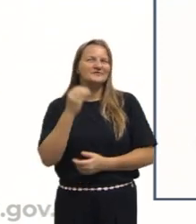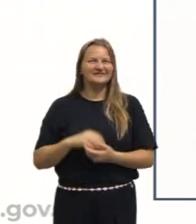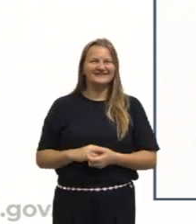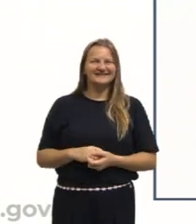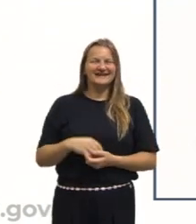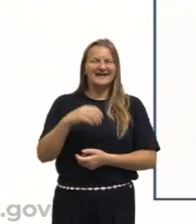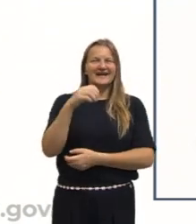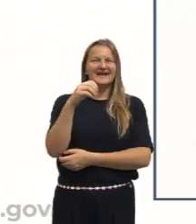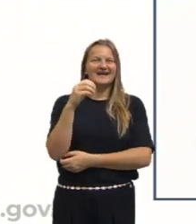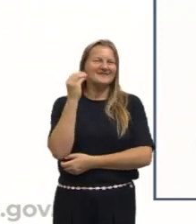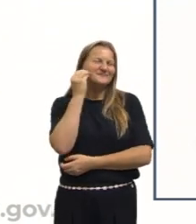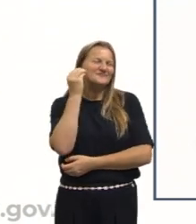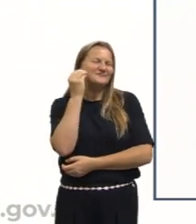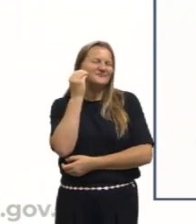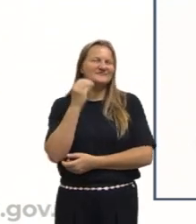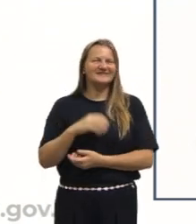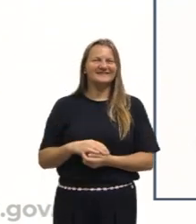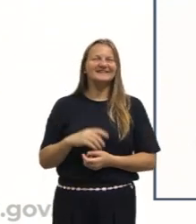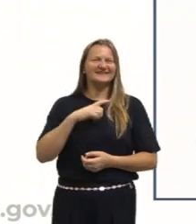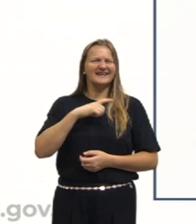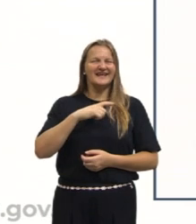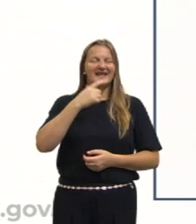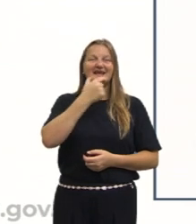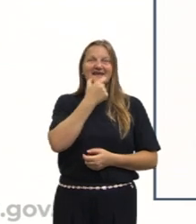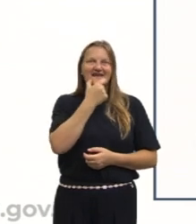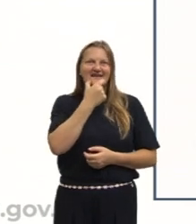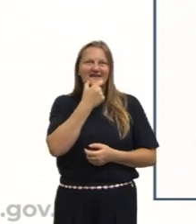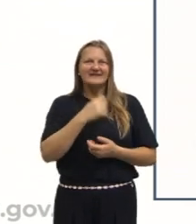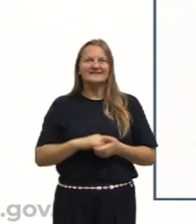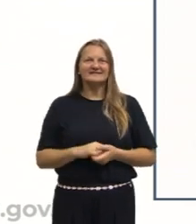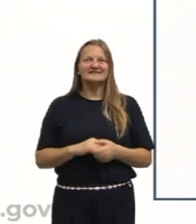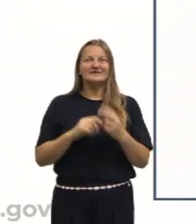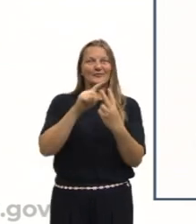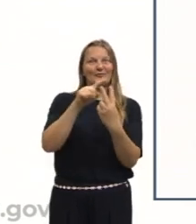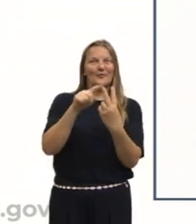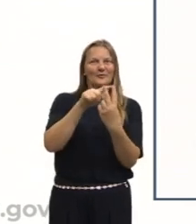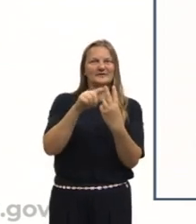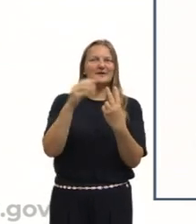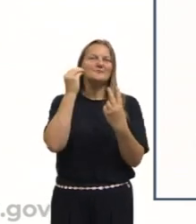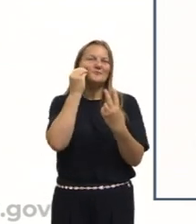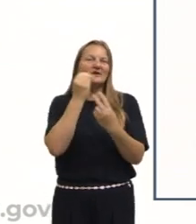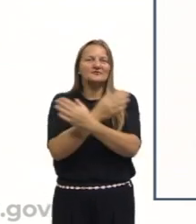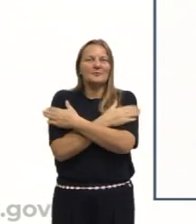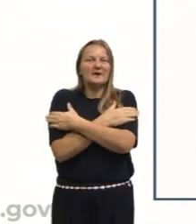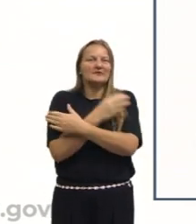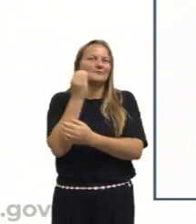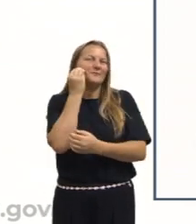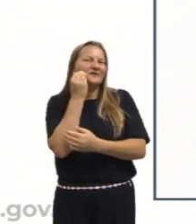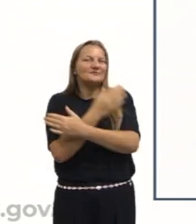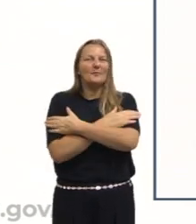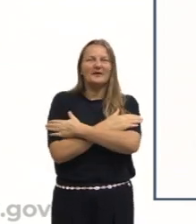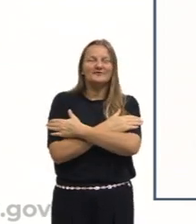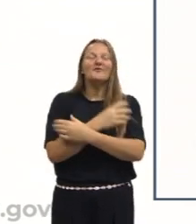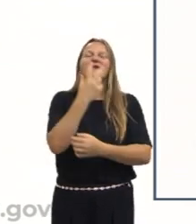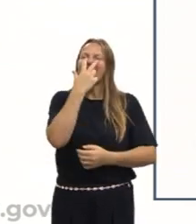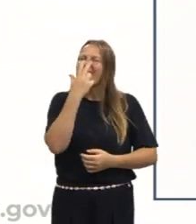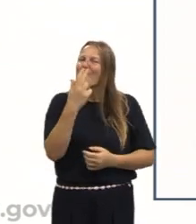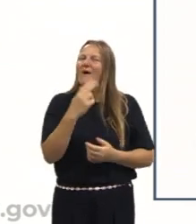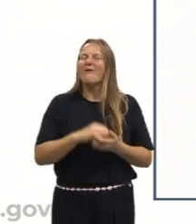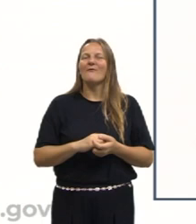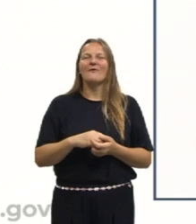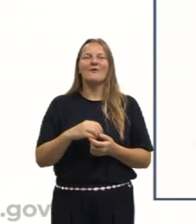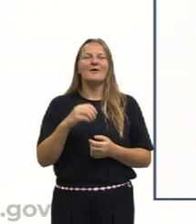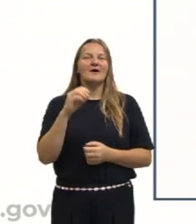lembra que a gente tem na língua inglesa que é beijo abraço beijo abraço o x representa